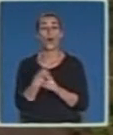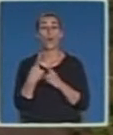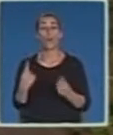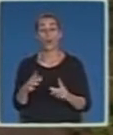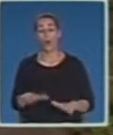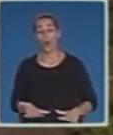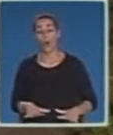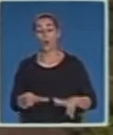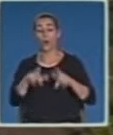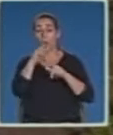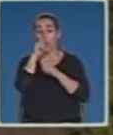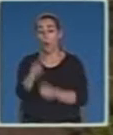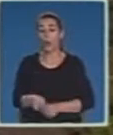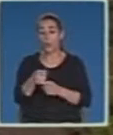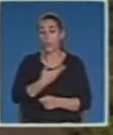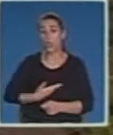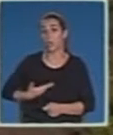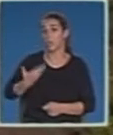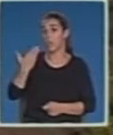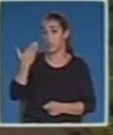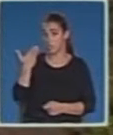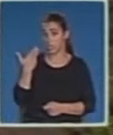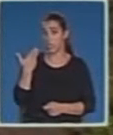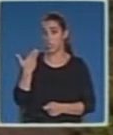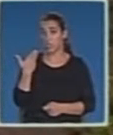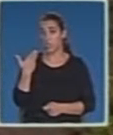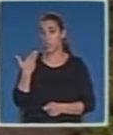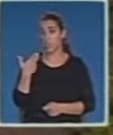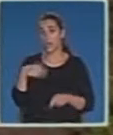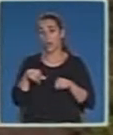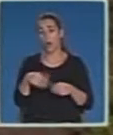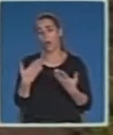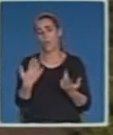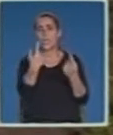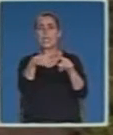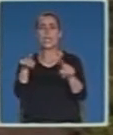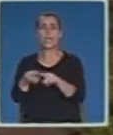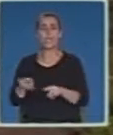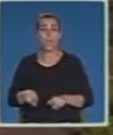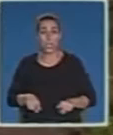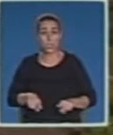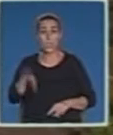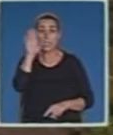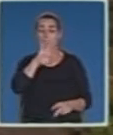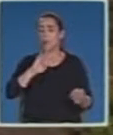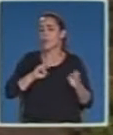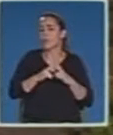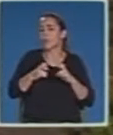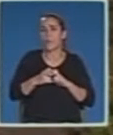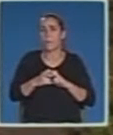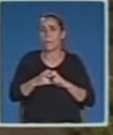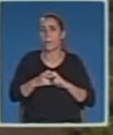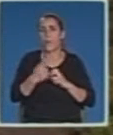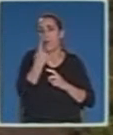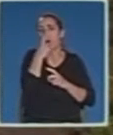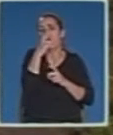recuperação de culturas que havia e a cultura torna-se mais diversificada. Por isso, se houver um problema com uma